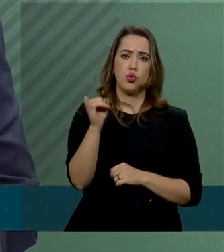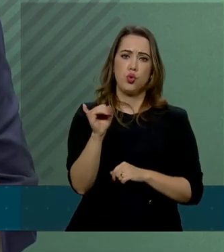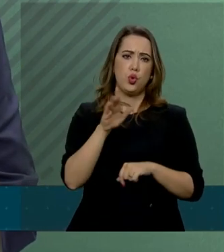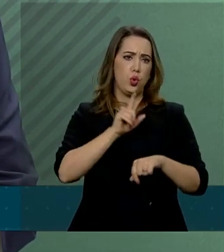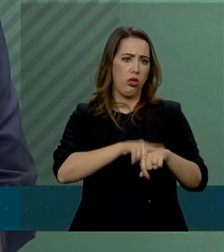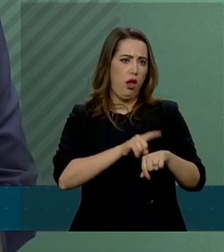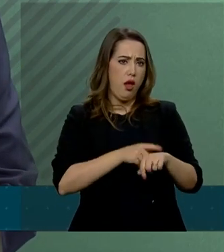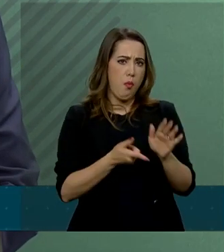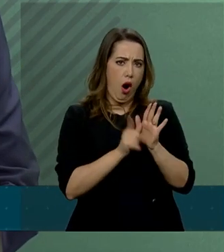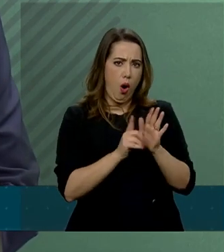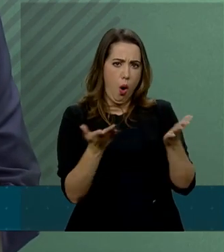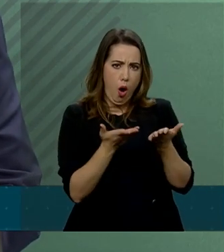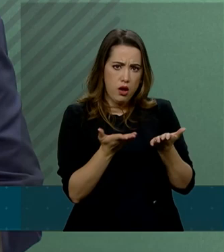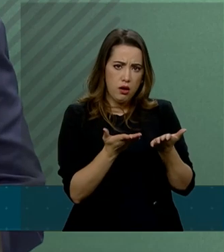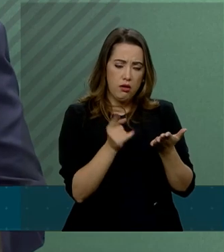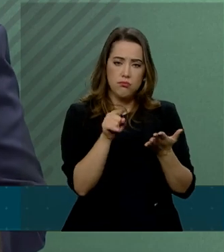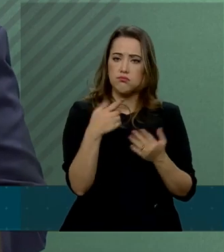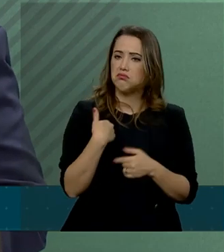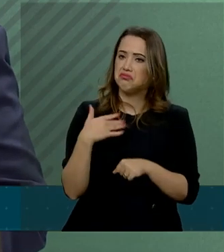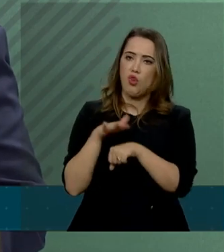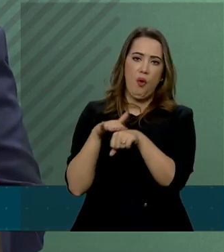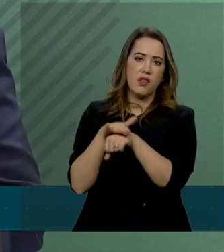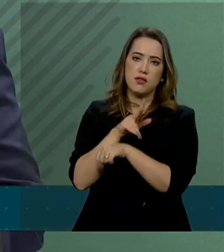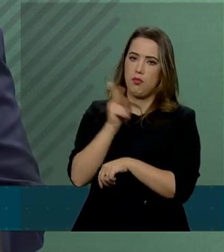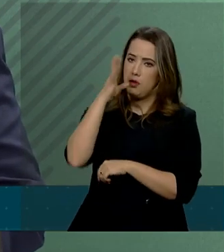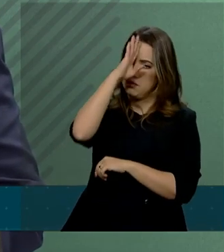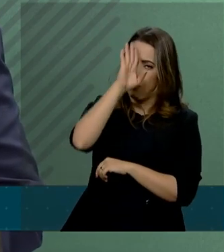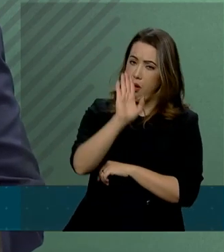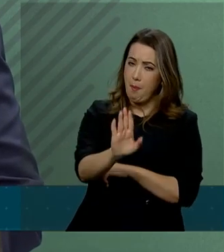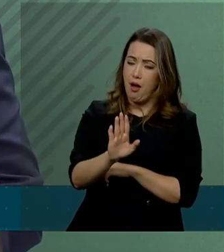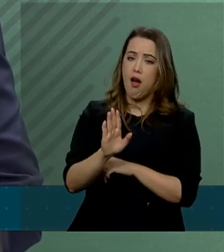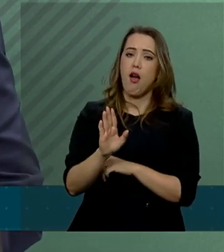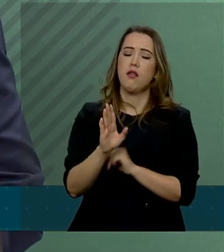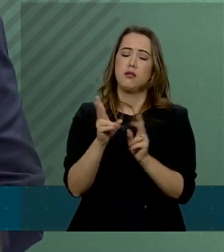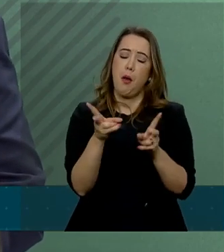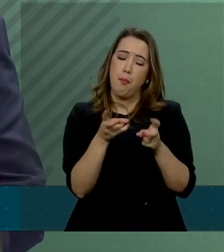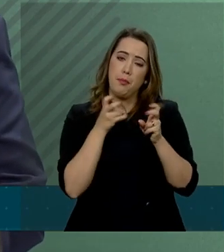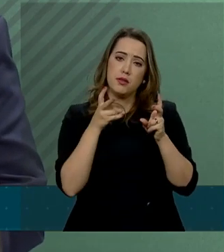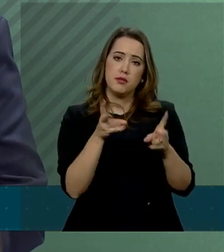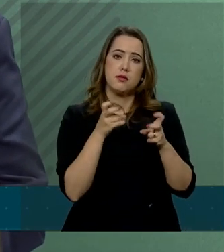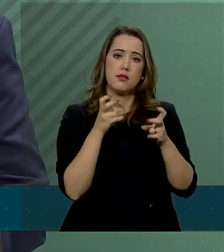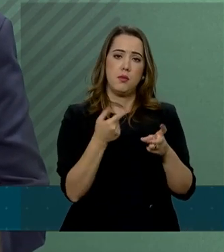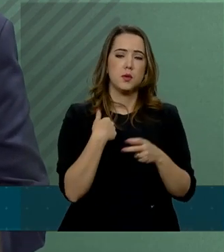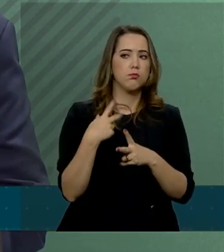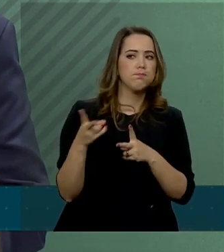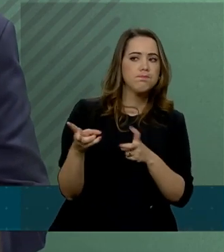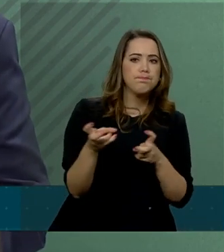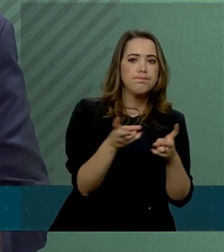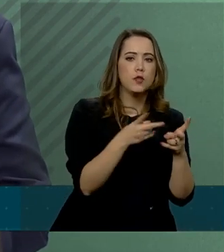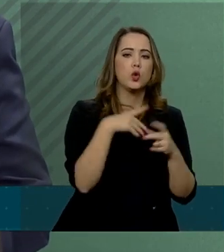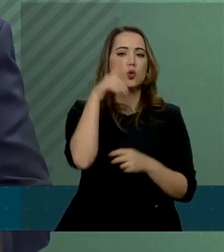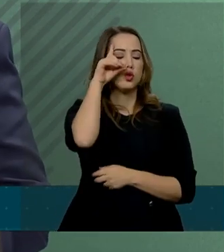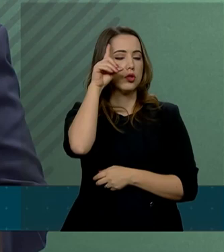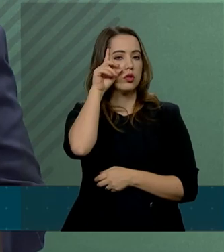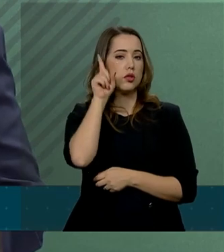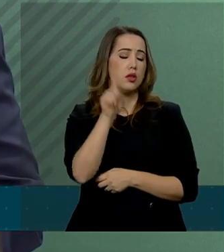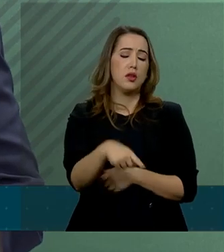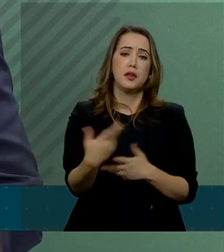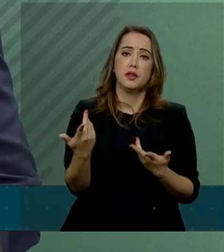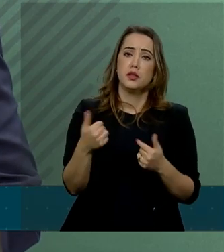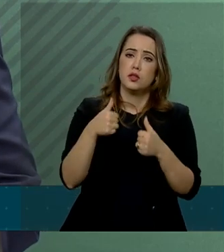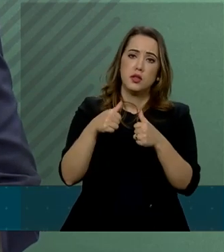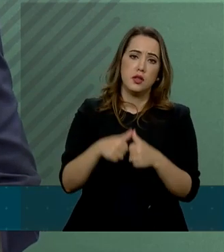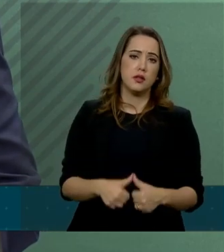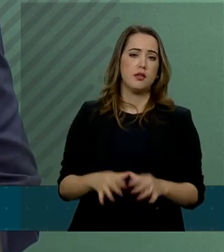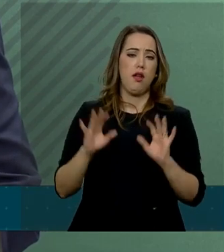oportunidade de comentar com o senhor presidente mas já é um avanço uma percepção colhida por mim no meu dia a dia de que ele está